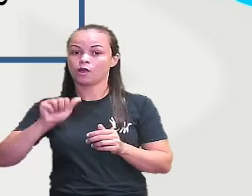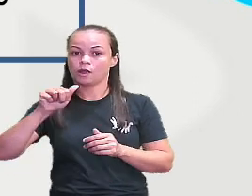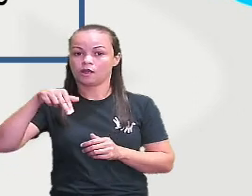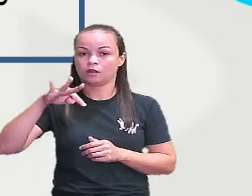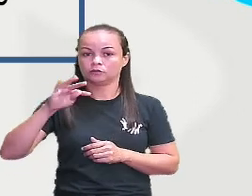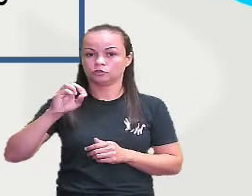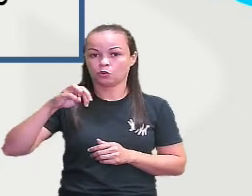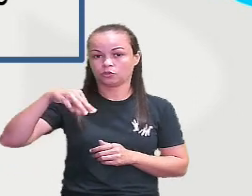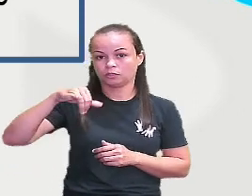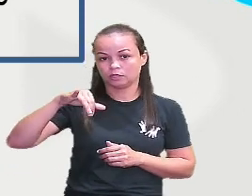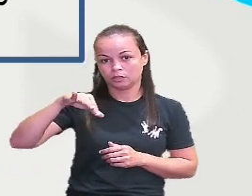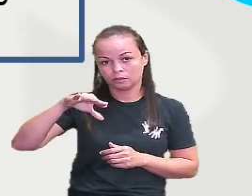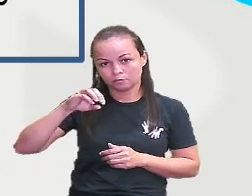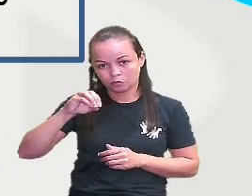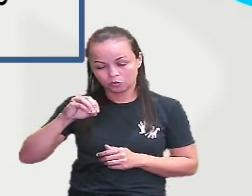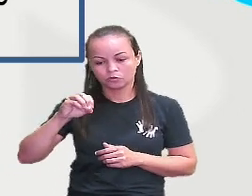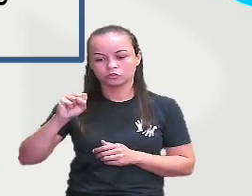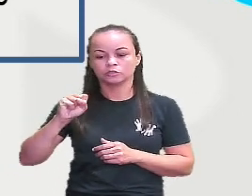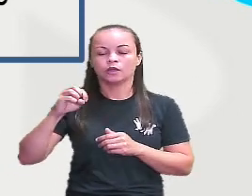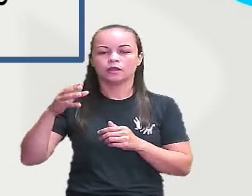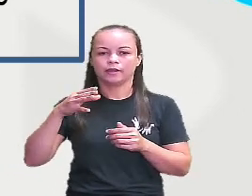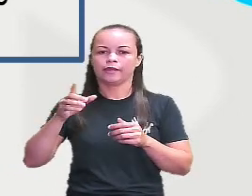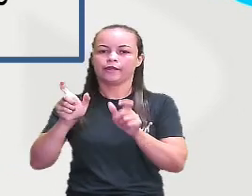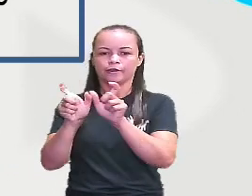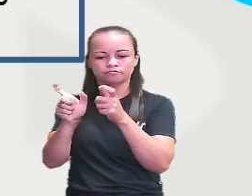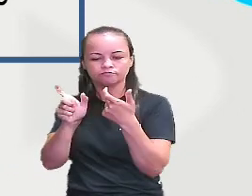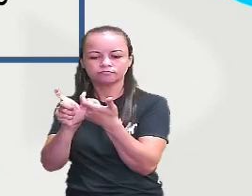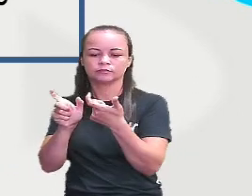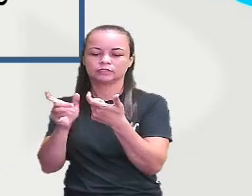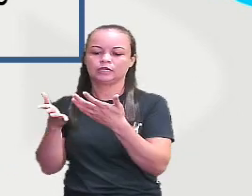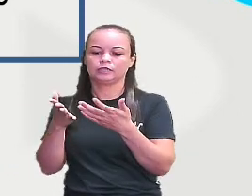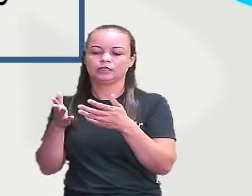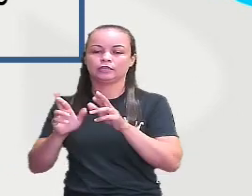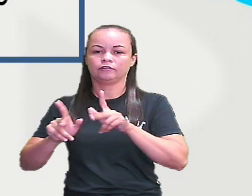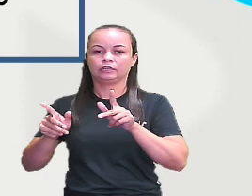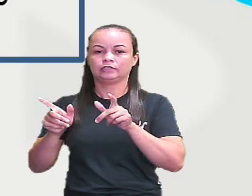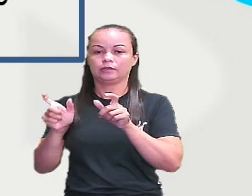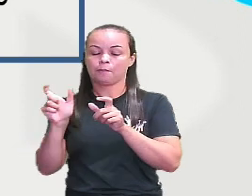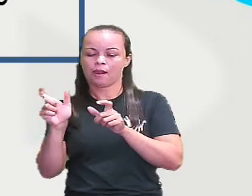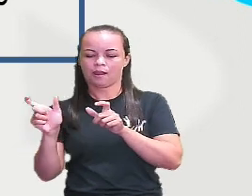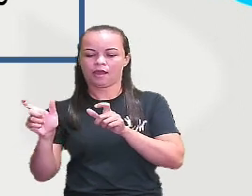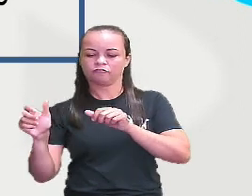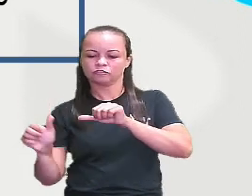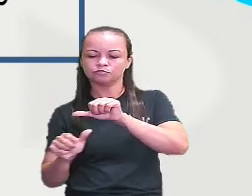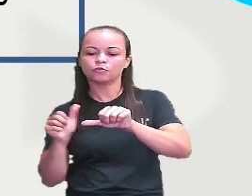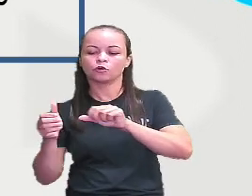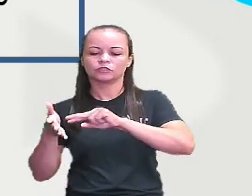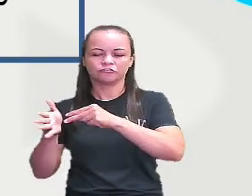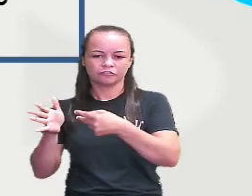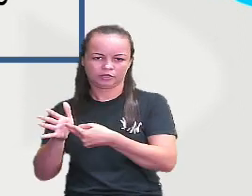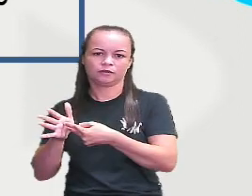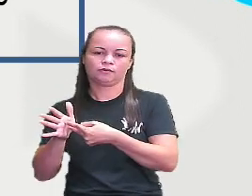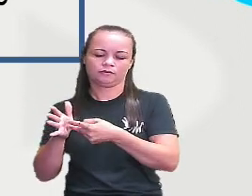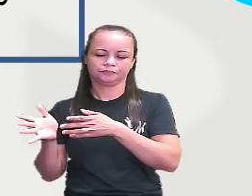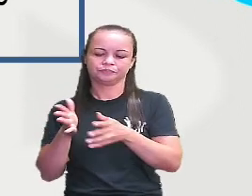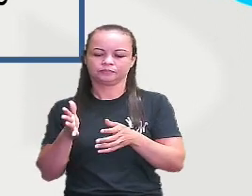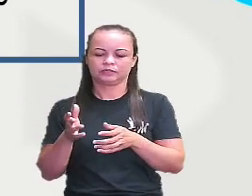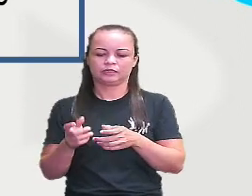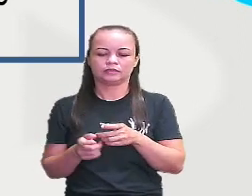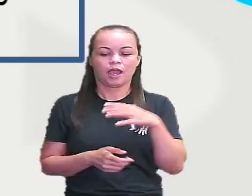significados contrários. Por exemplo, rápido é diferente de devagar, gelado,